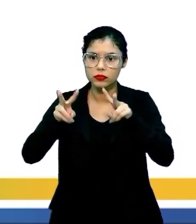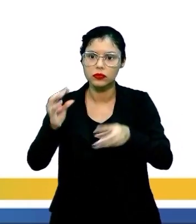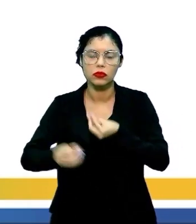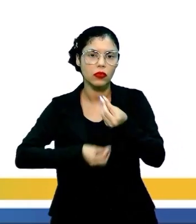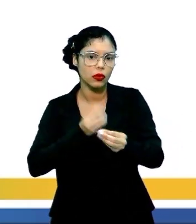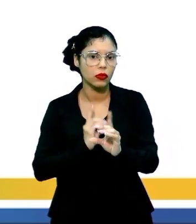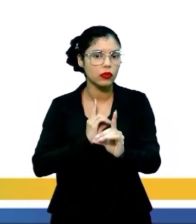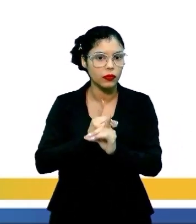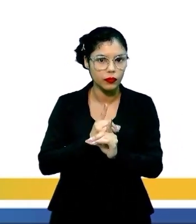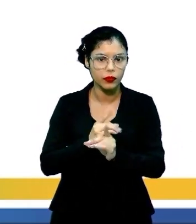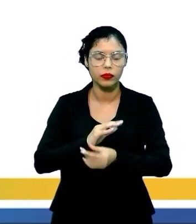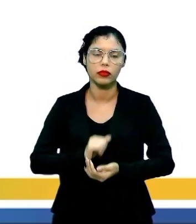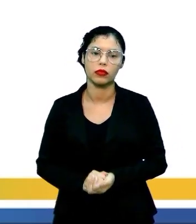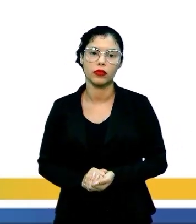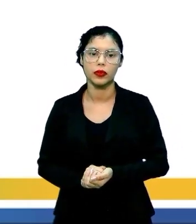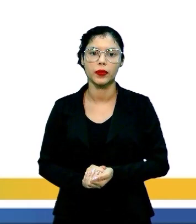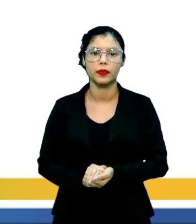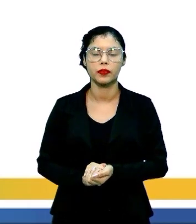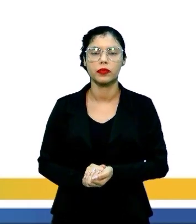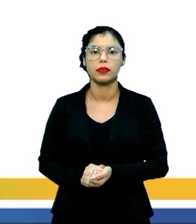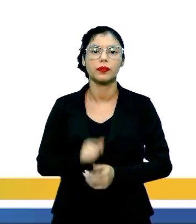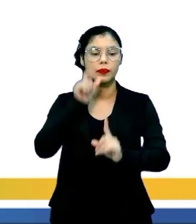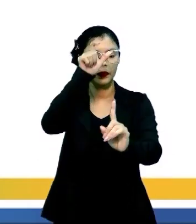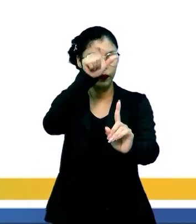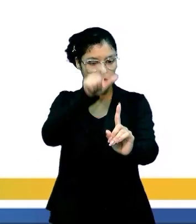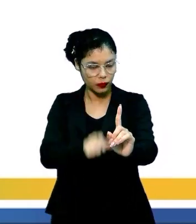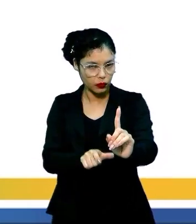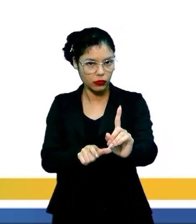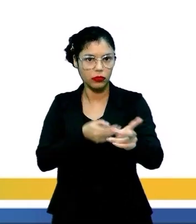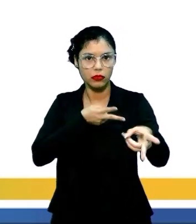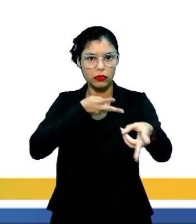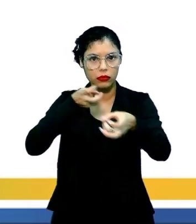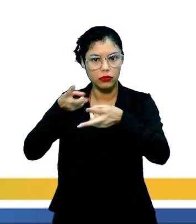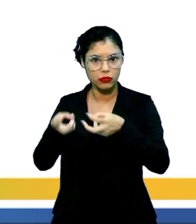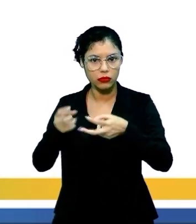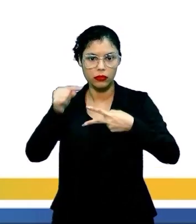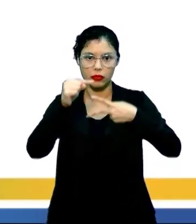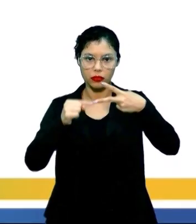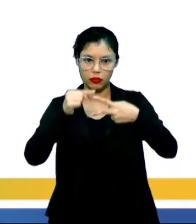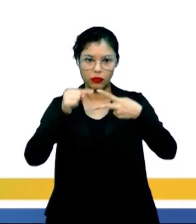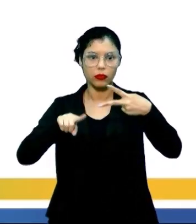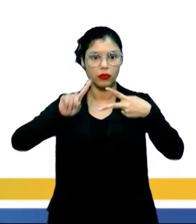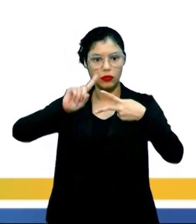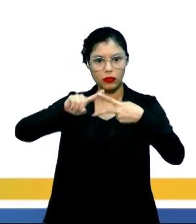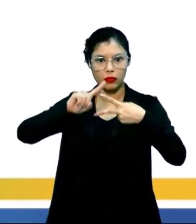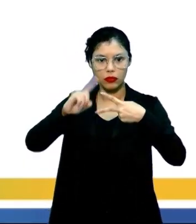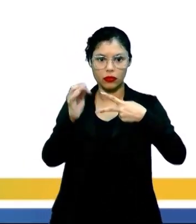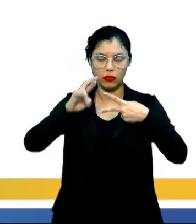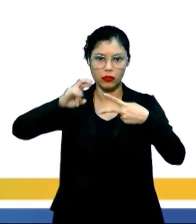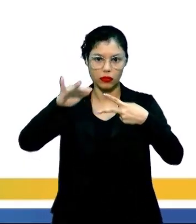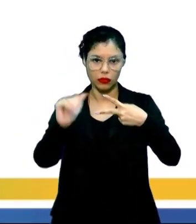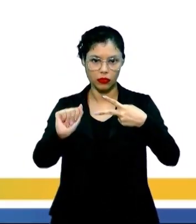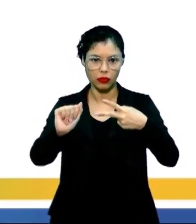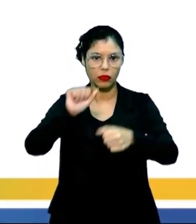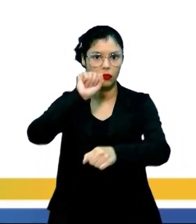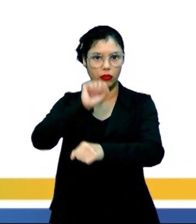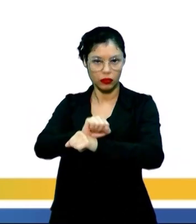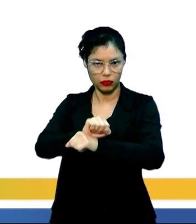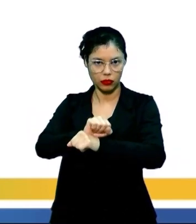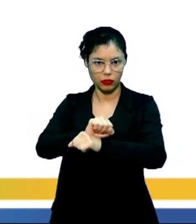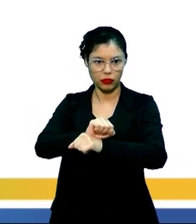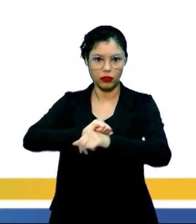do observador que se encontra. Desse referencial, podemos notar dois conceitos básicos: o conceito de inércia, que